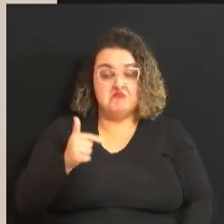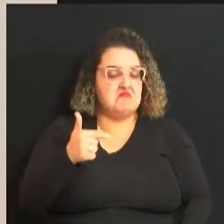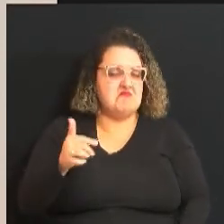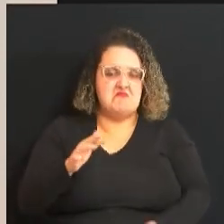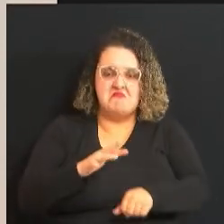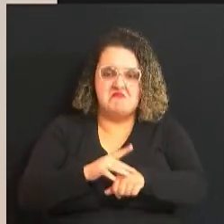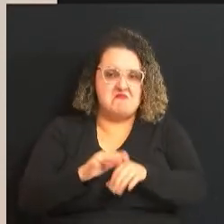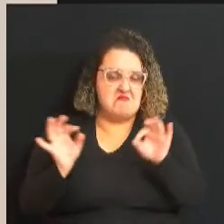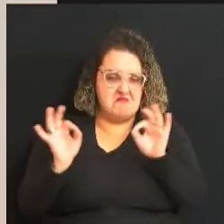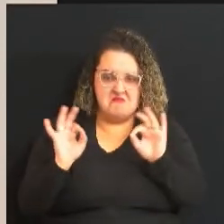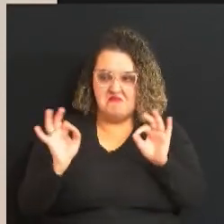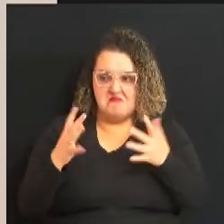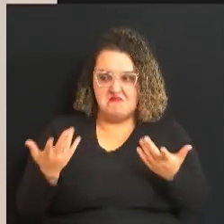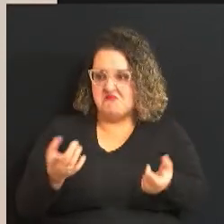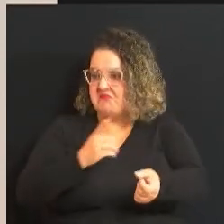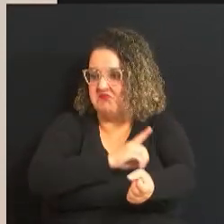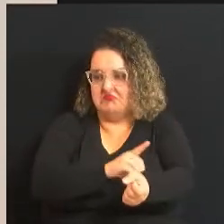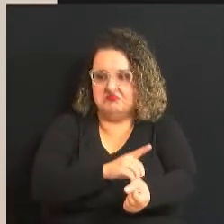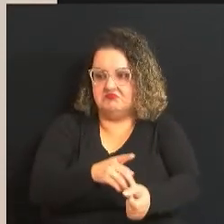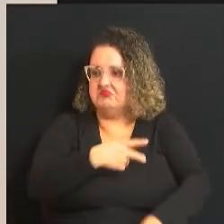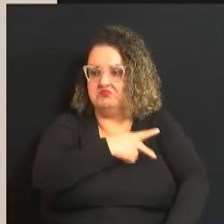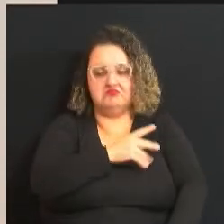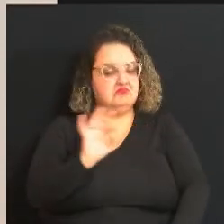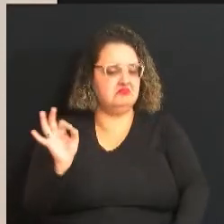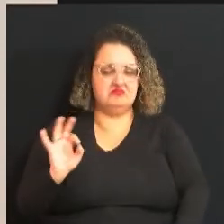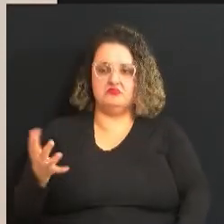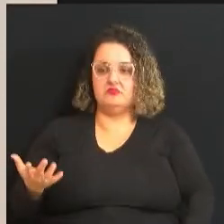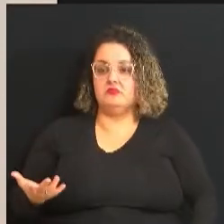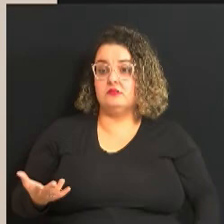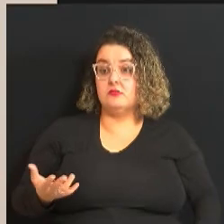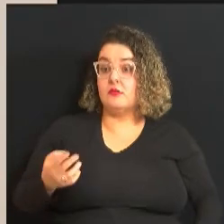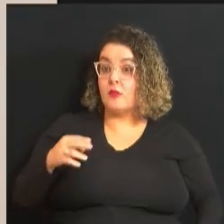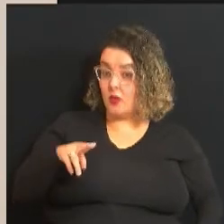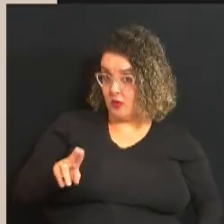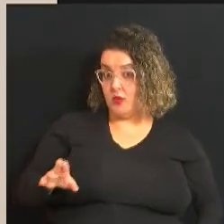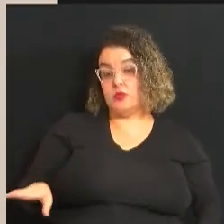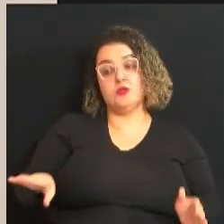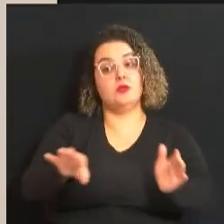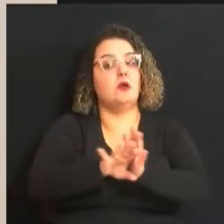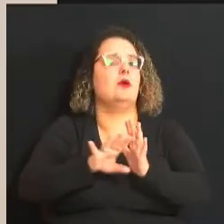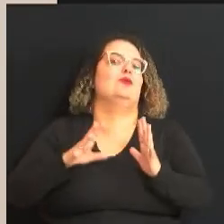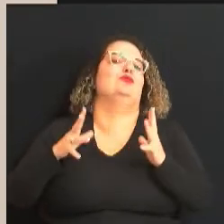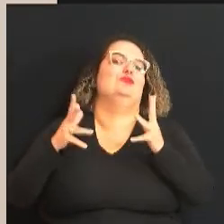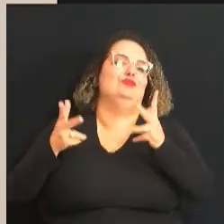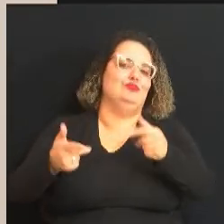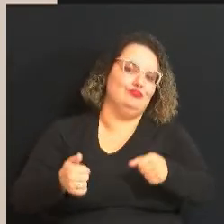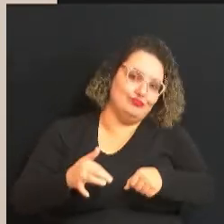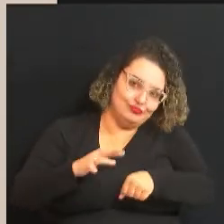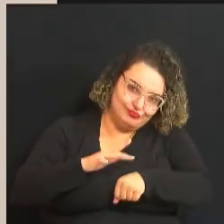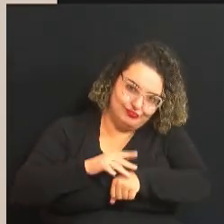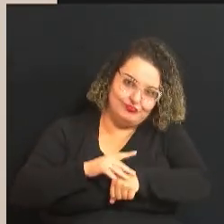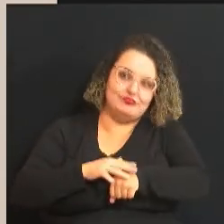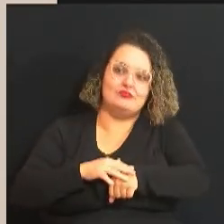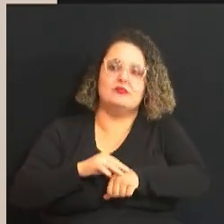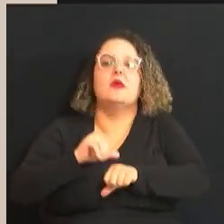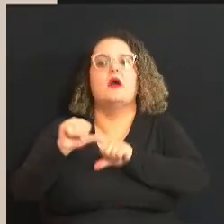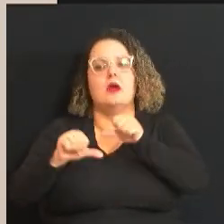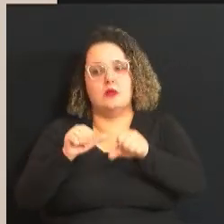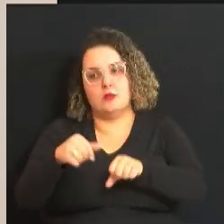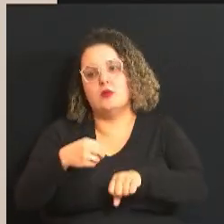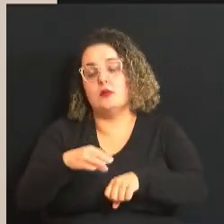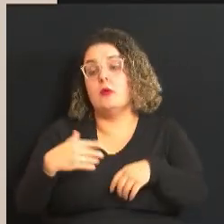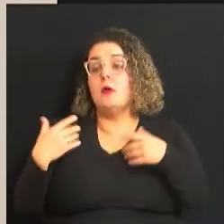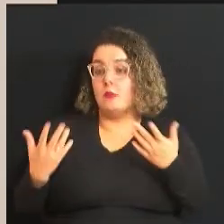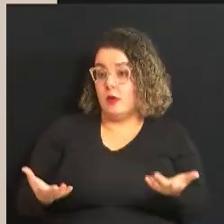nenhuma, não é diabética, não é hipertensa, nada, ou você já chega com todas essas comorbidades. Aí muda totalmente a indicação. Mas